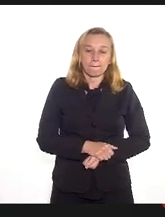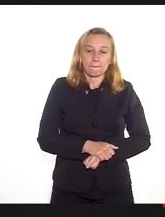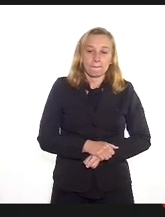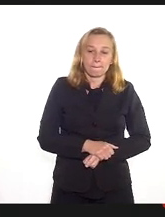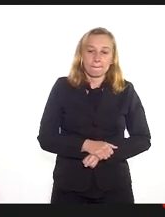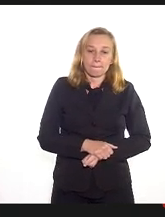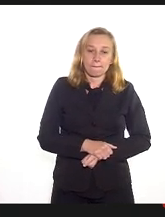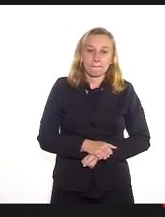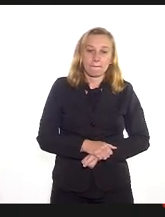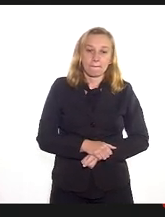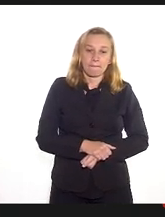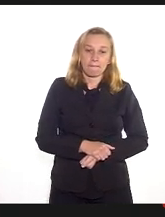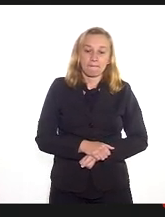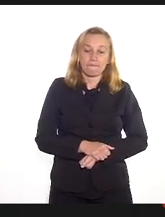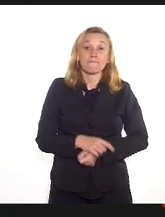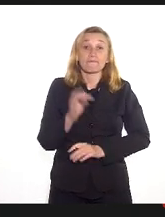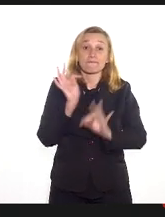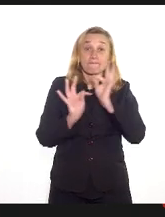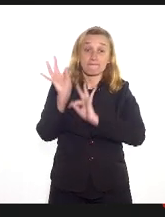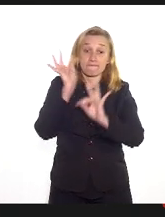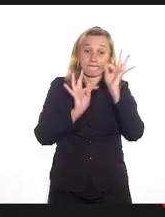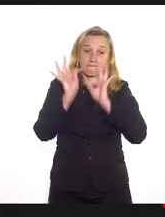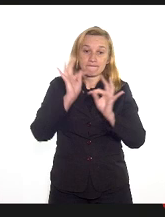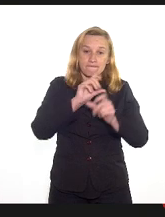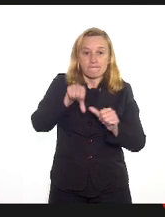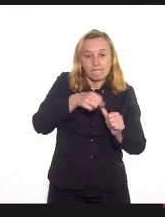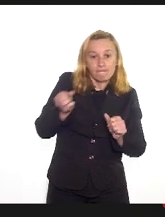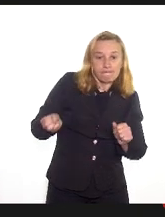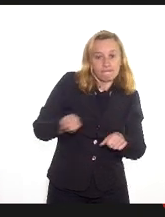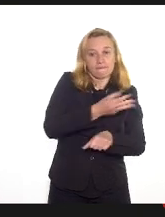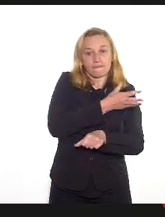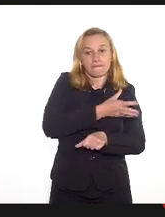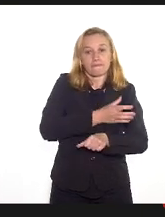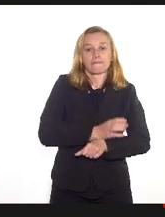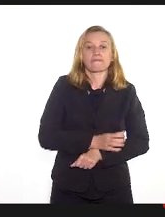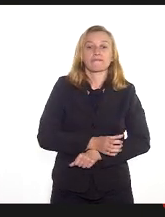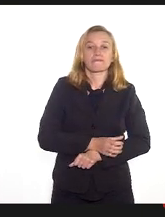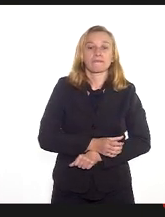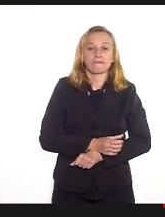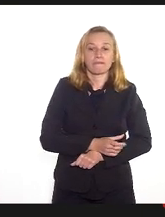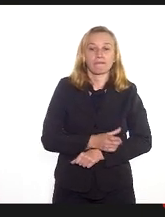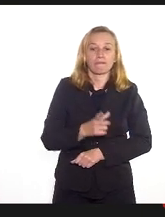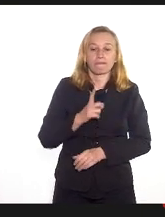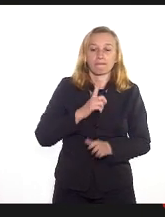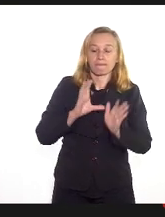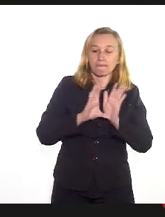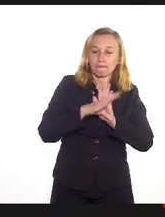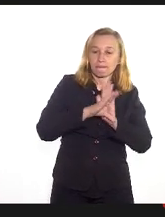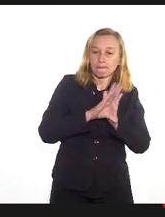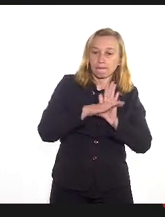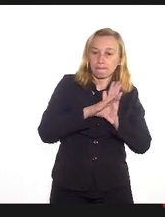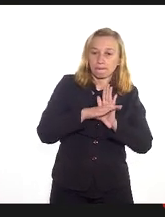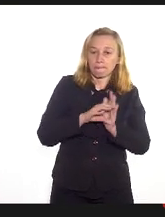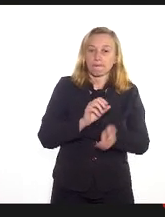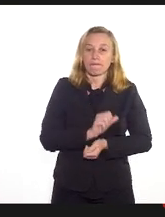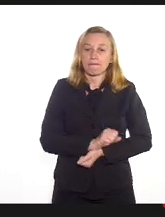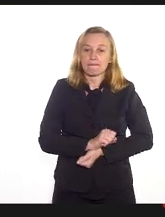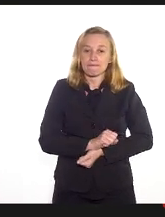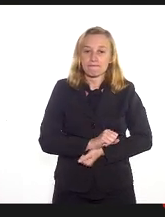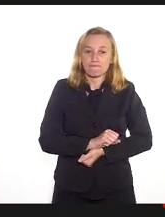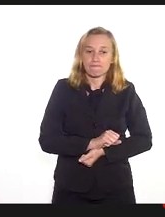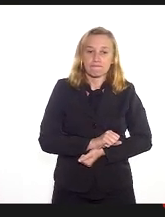específico da tecnologia e inovação, nós temos o conceito de e-navigation, ou